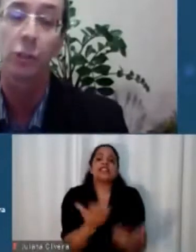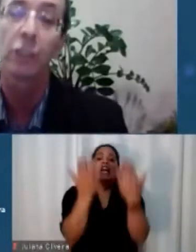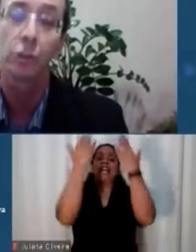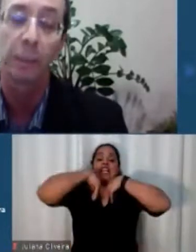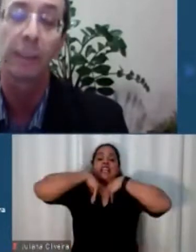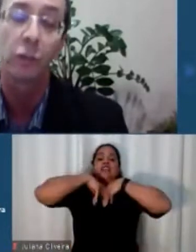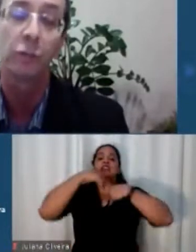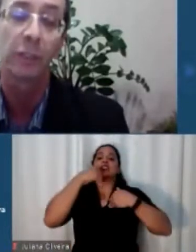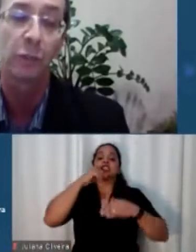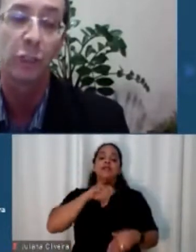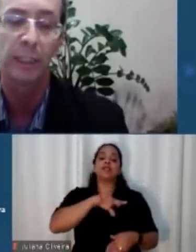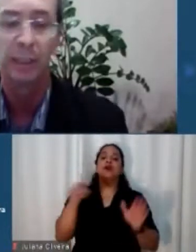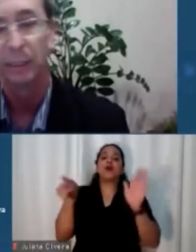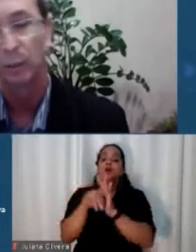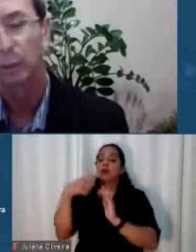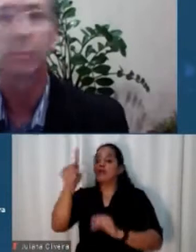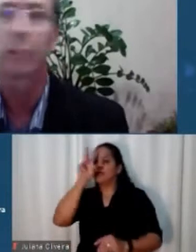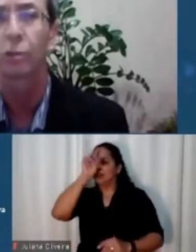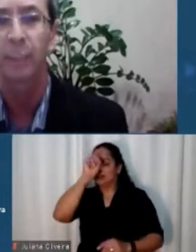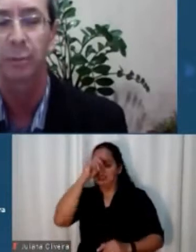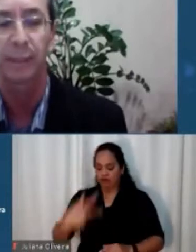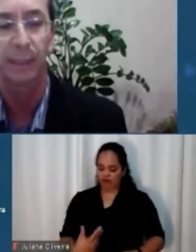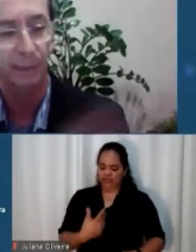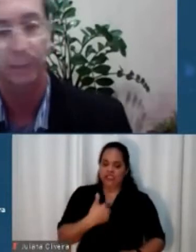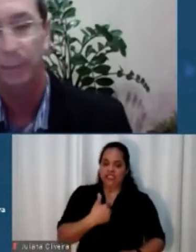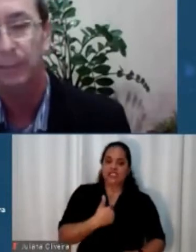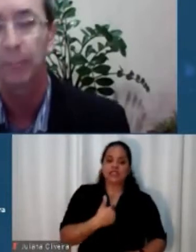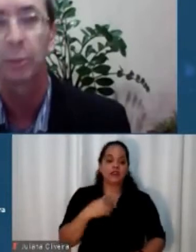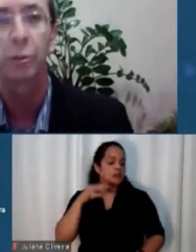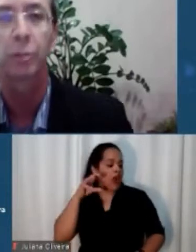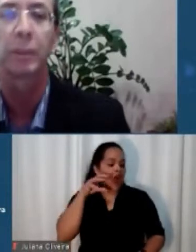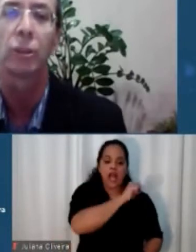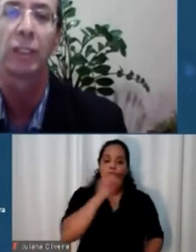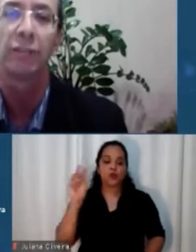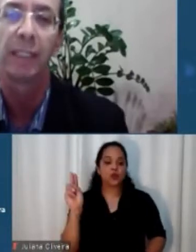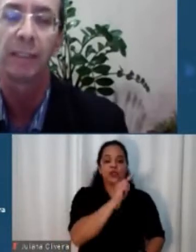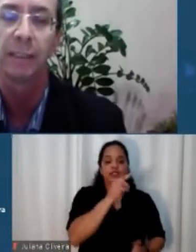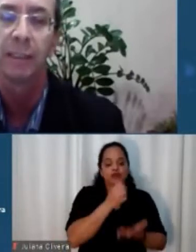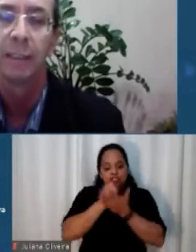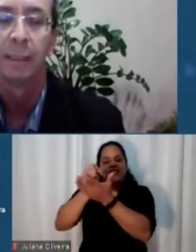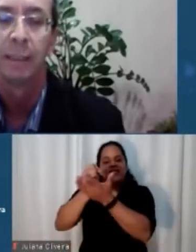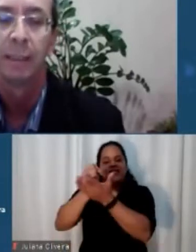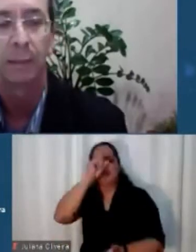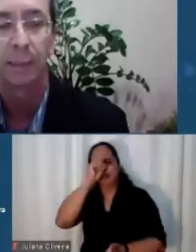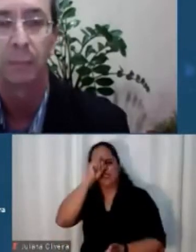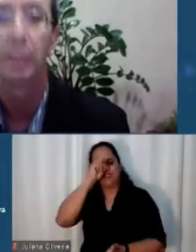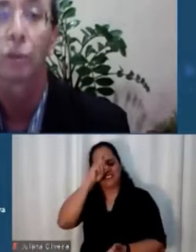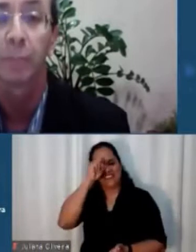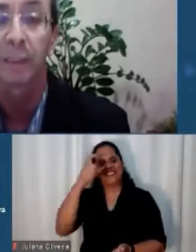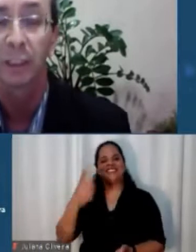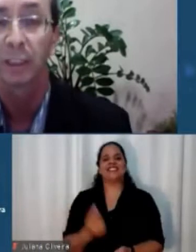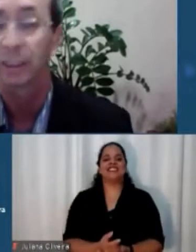com uma cirurgia. Quanto menos tempo na cena, mais rápido para um hospital de referência, menos o paciente